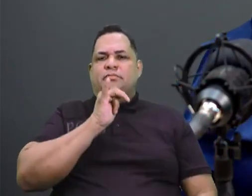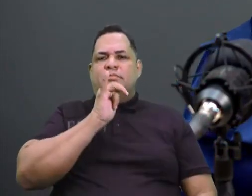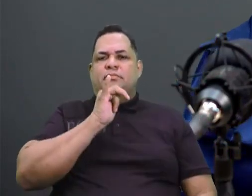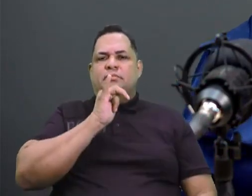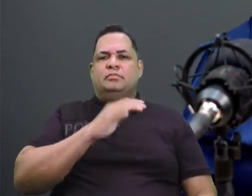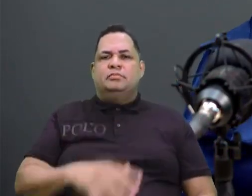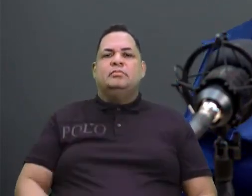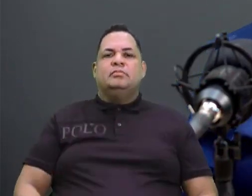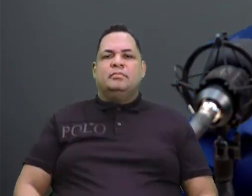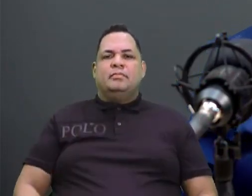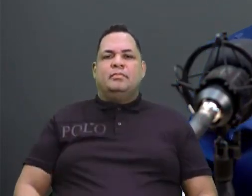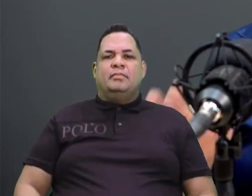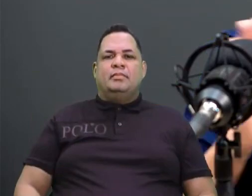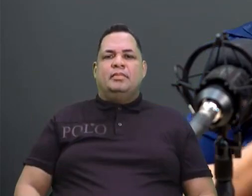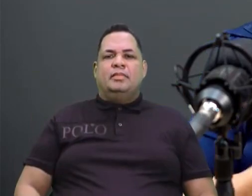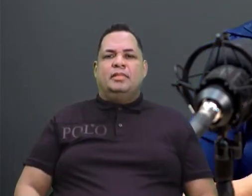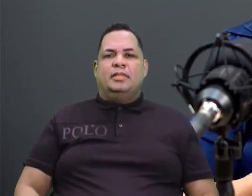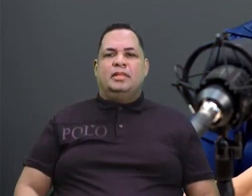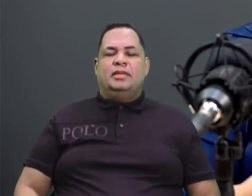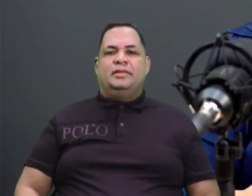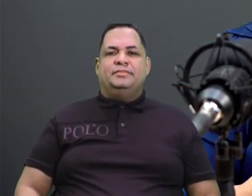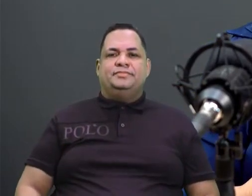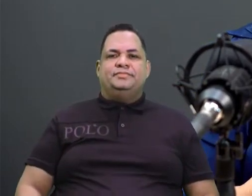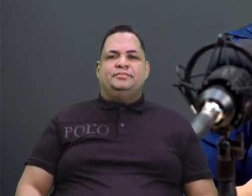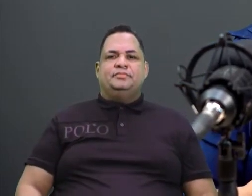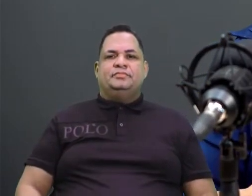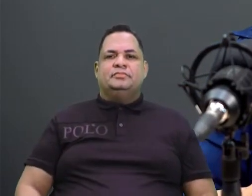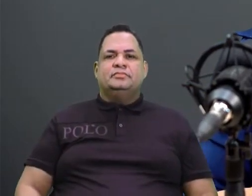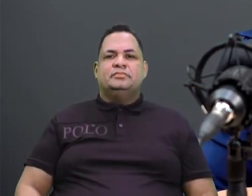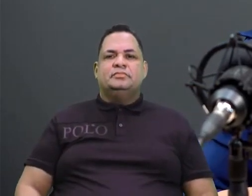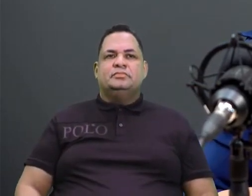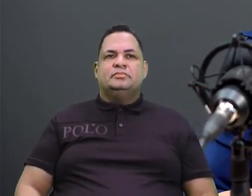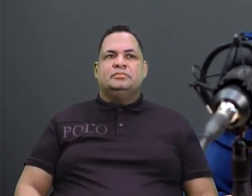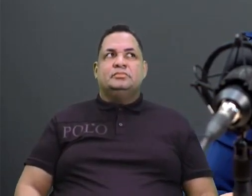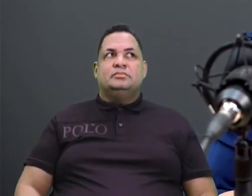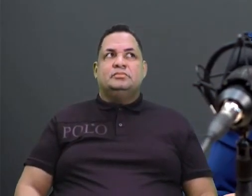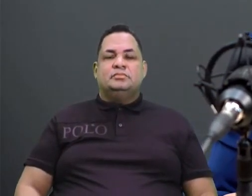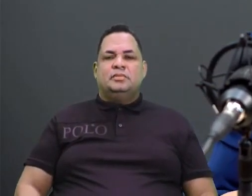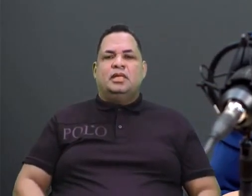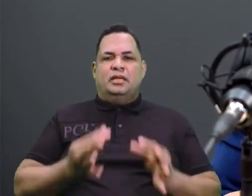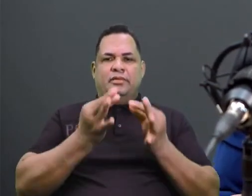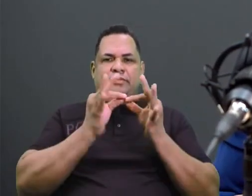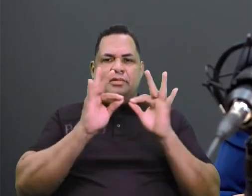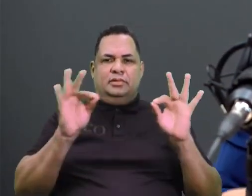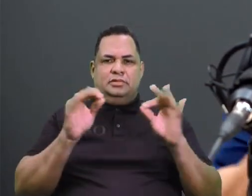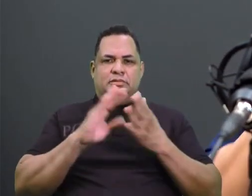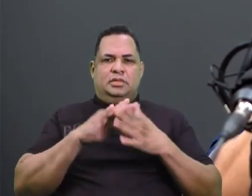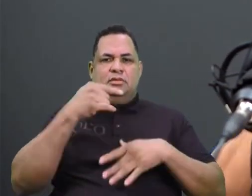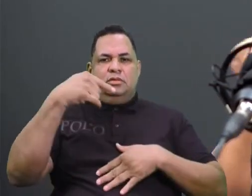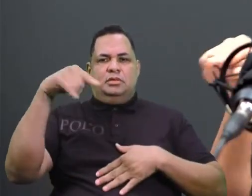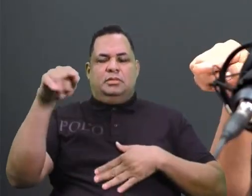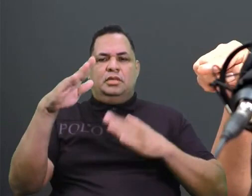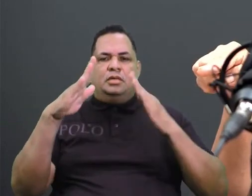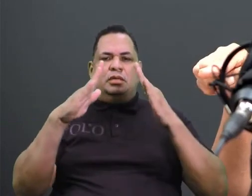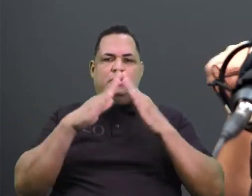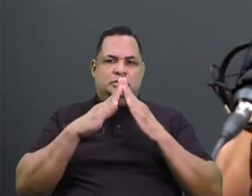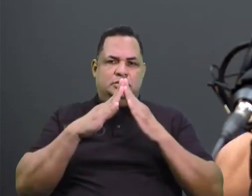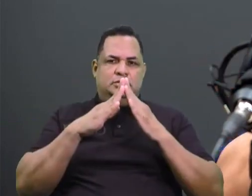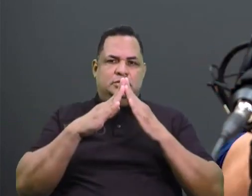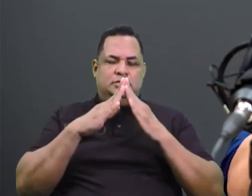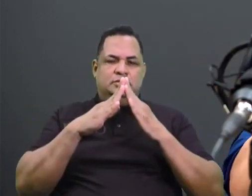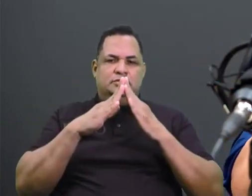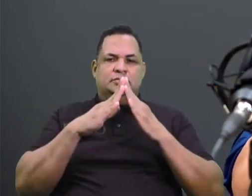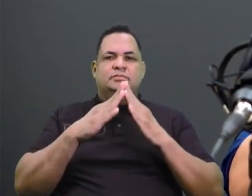pedindo licença para o Sandro. Por exemplo, na frase eu vou para casa. Português, eu vou para casa.